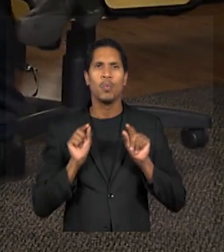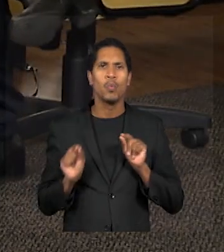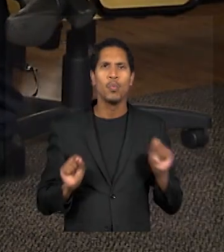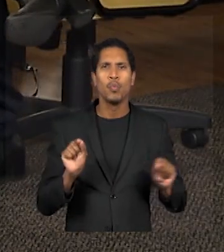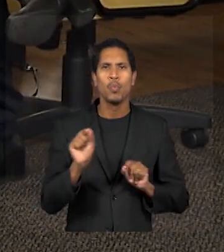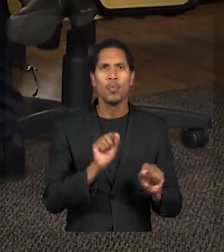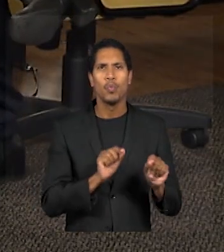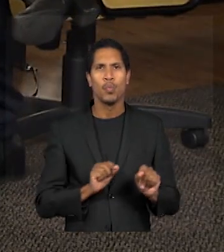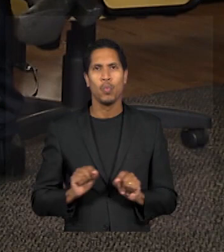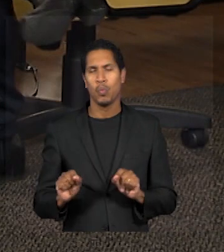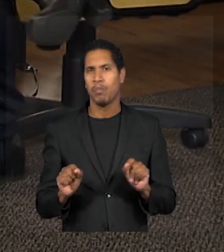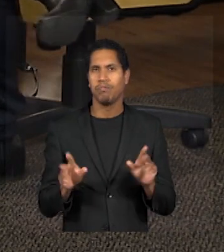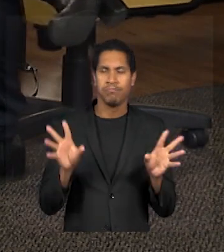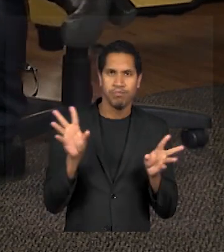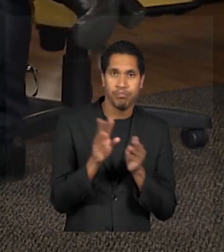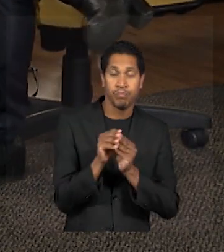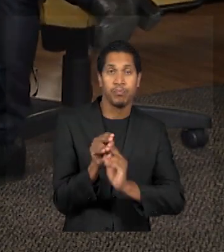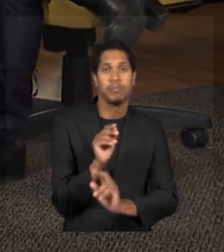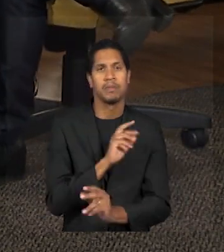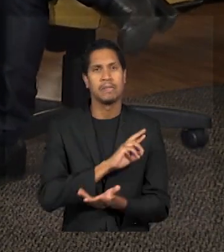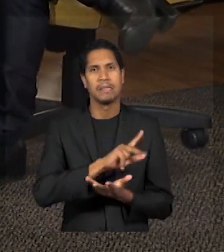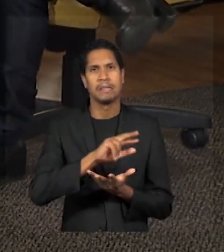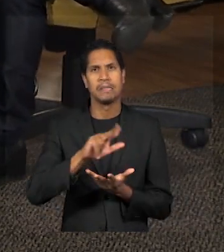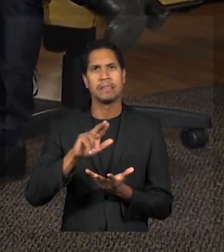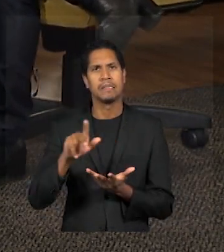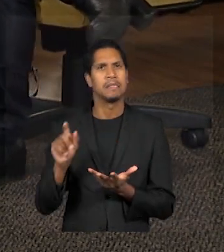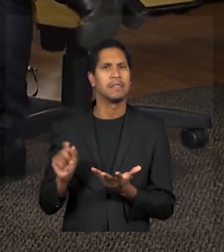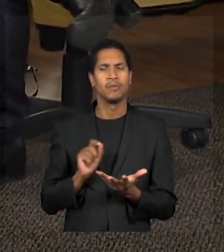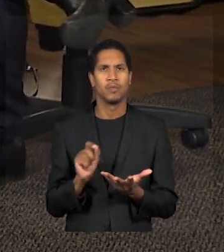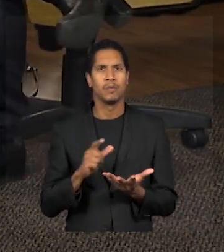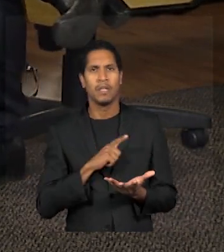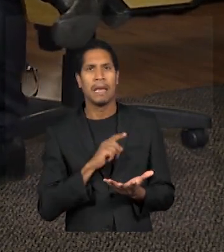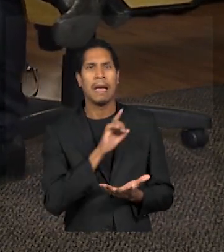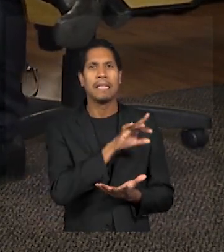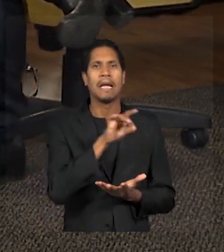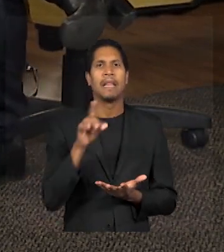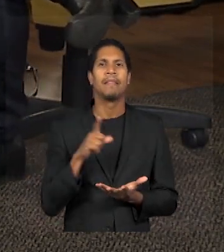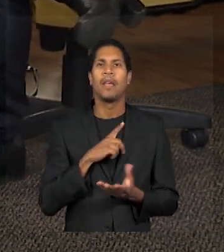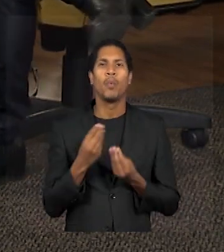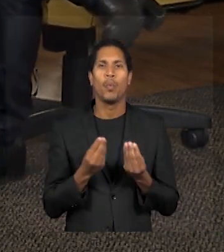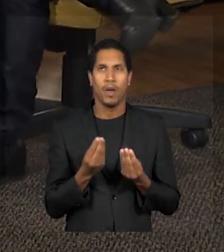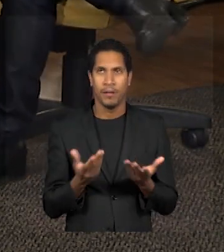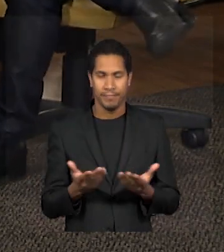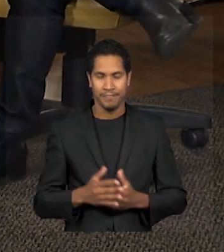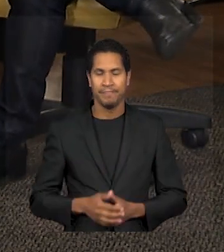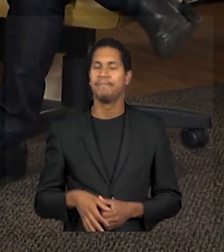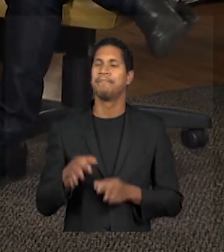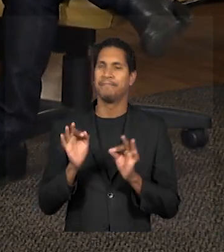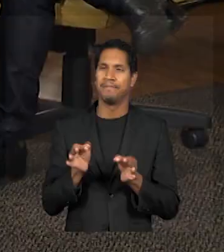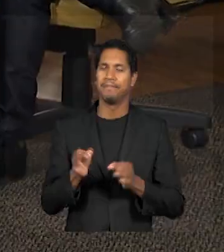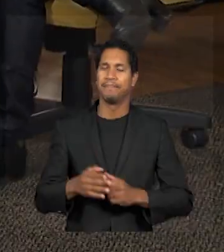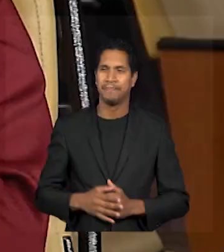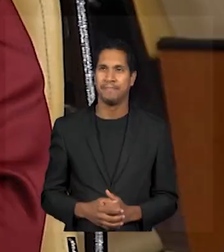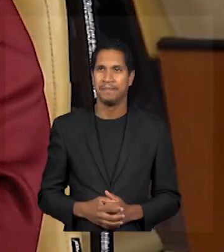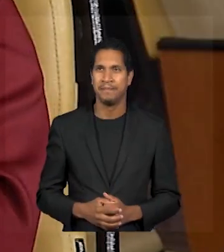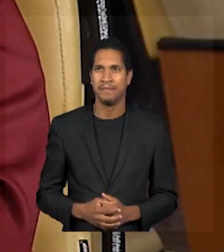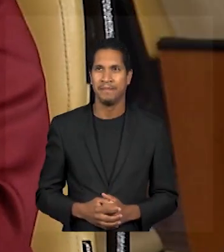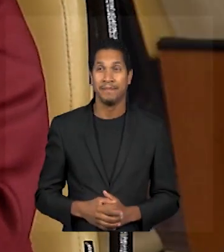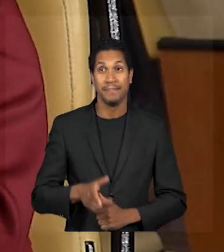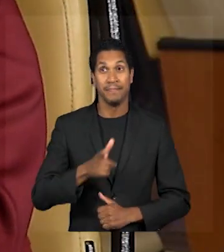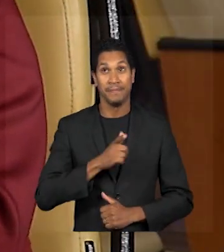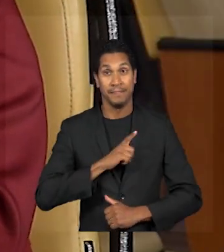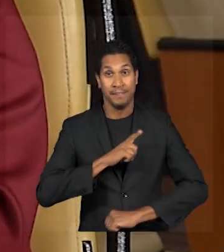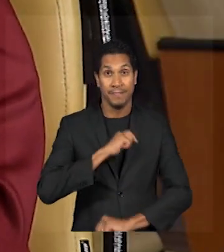assim, breve, das diferenças, né, do que é ofertado em cada um. Perfeito. A